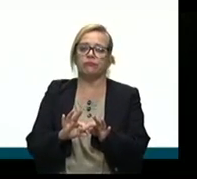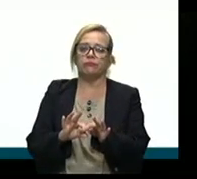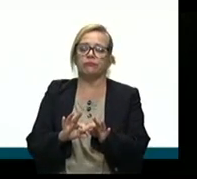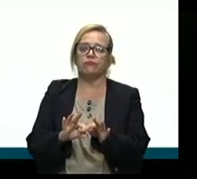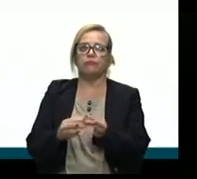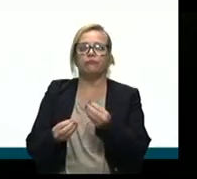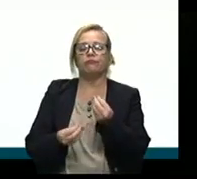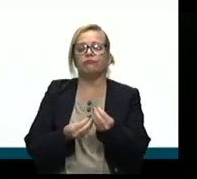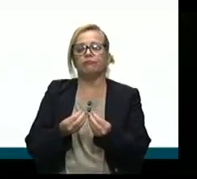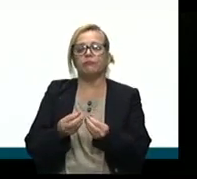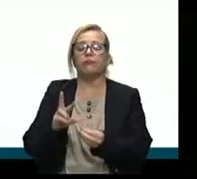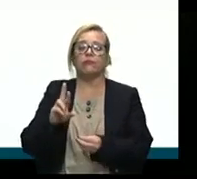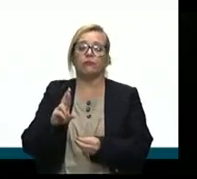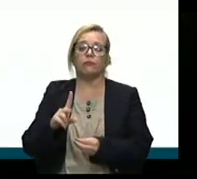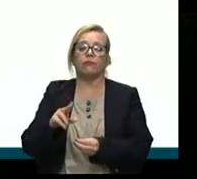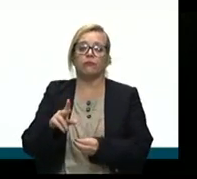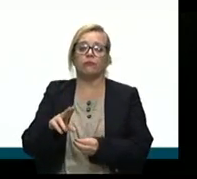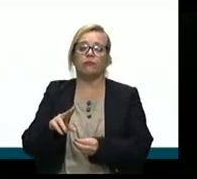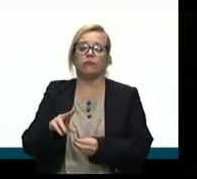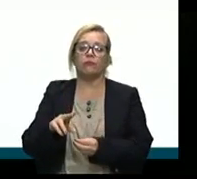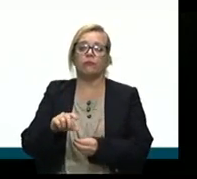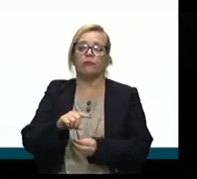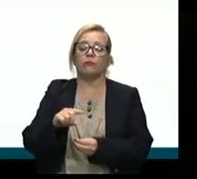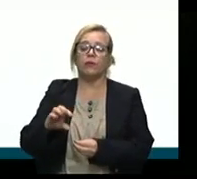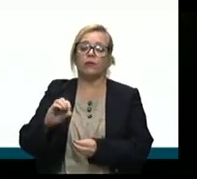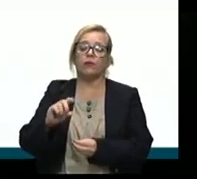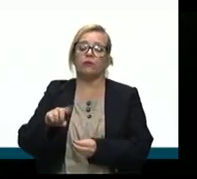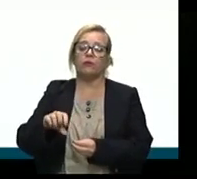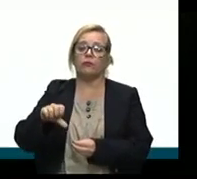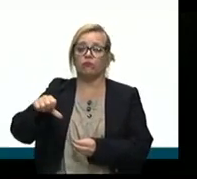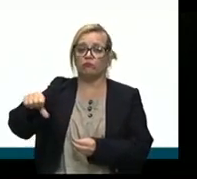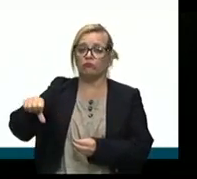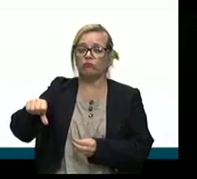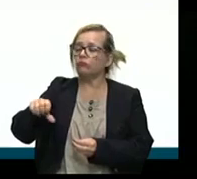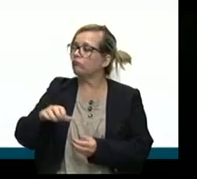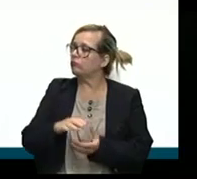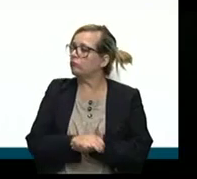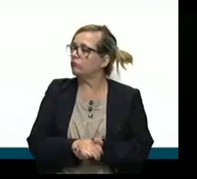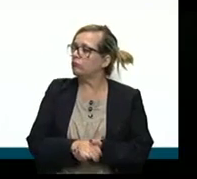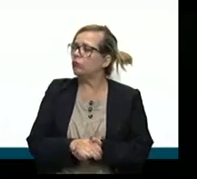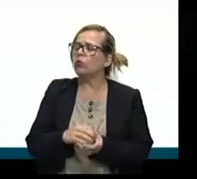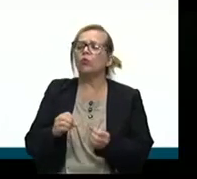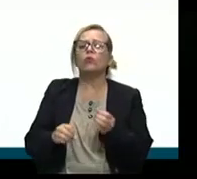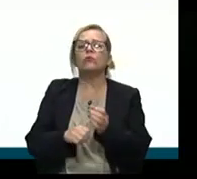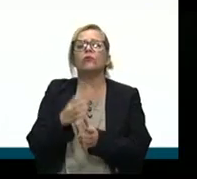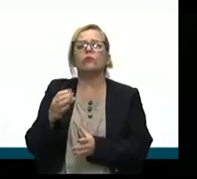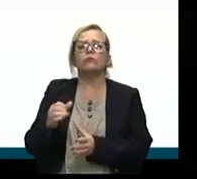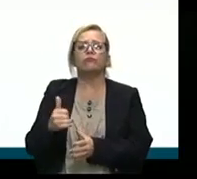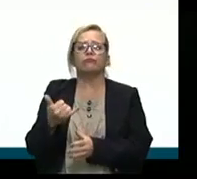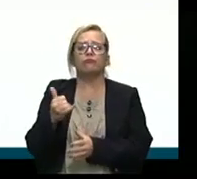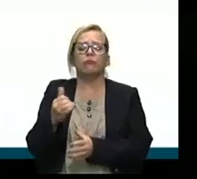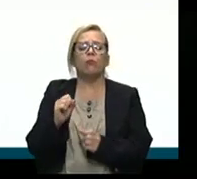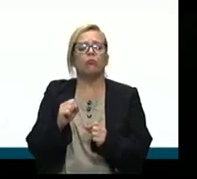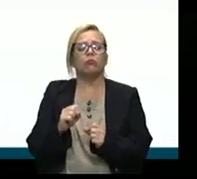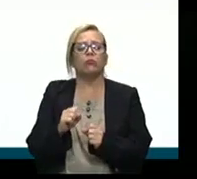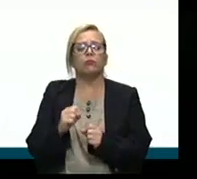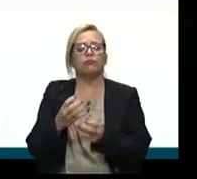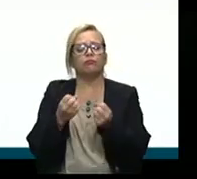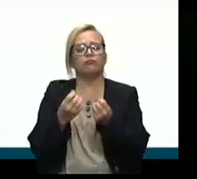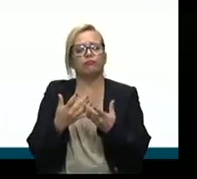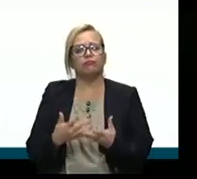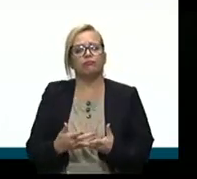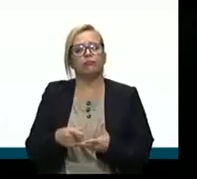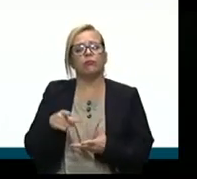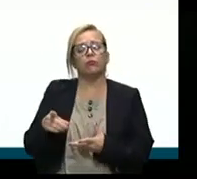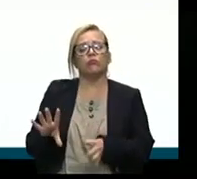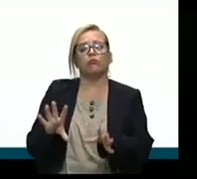de modo que R é igual a menos 0,9. Quanto da variação de y pode ser explicado por